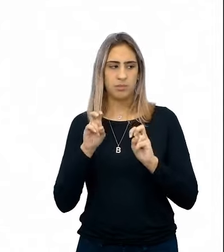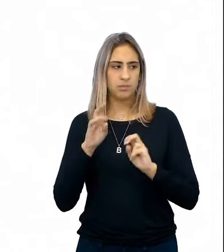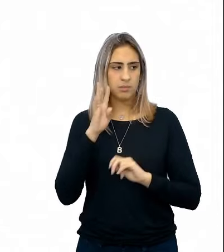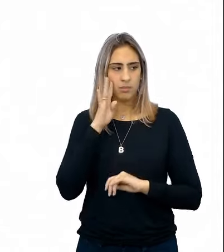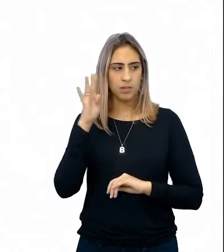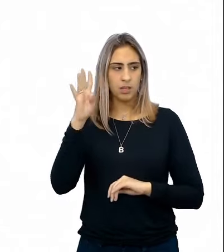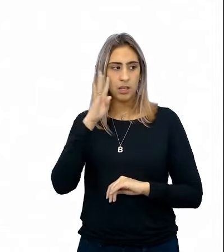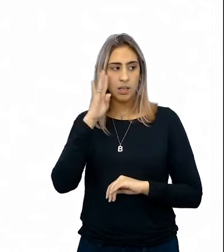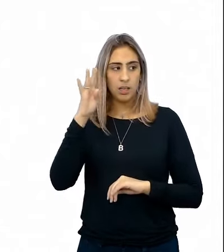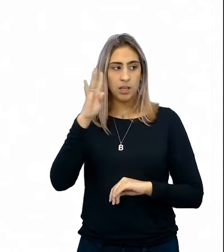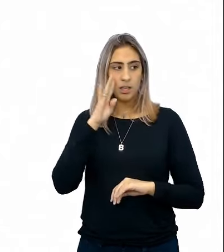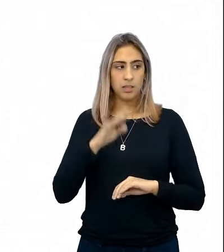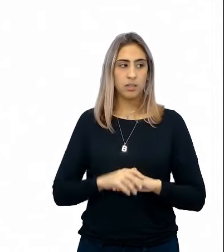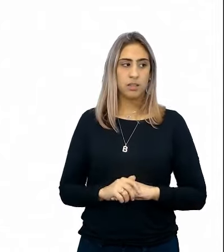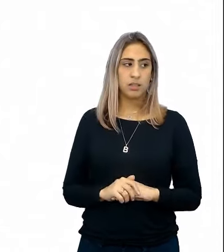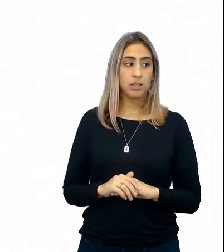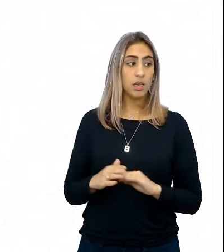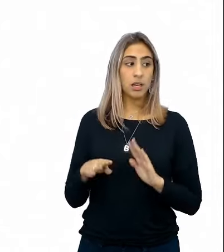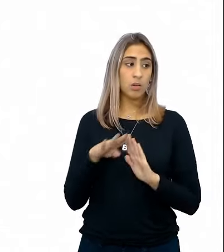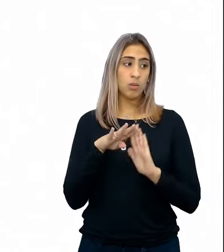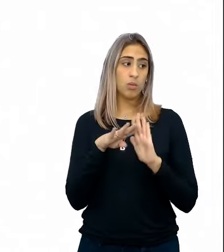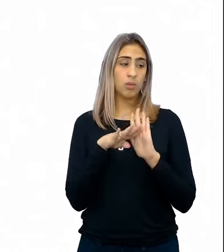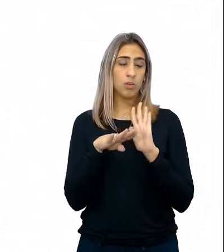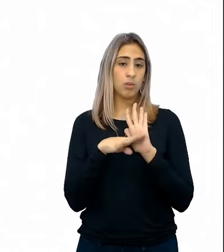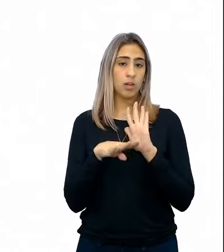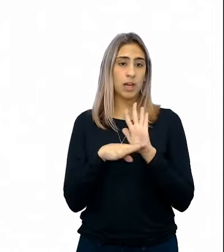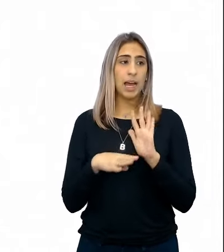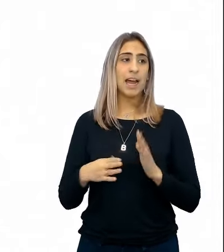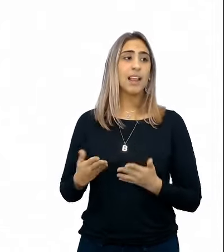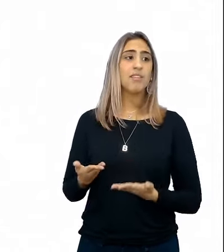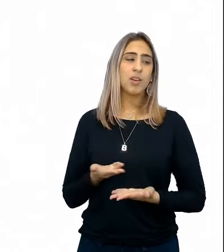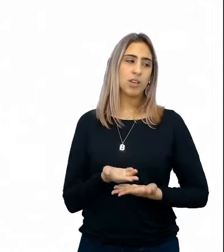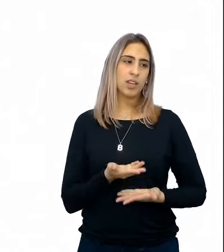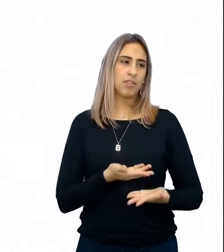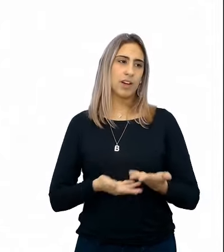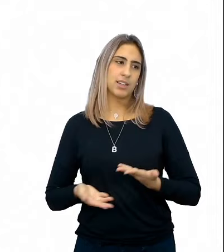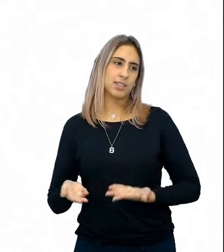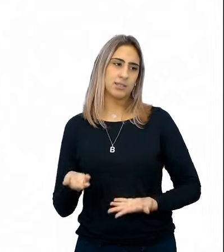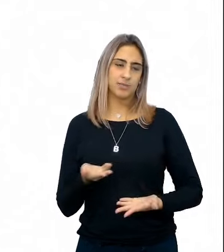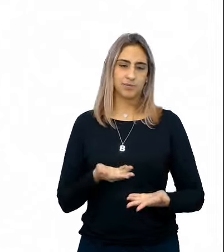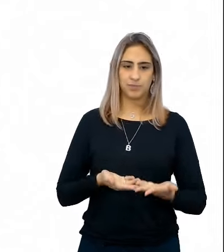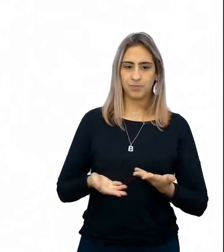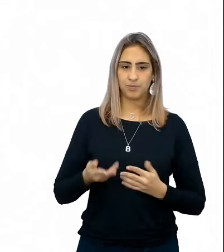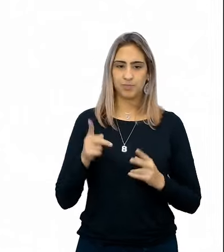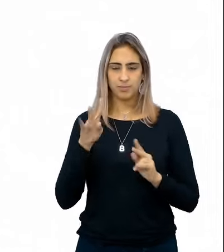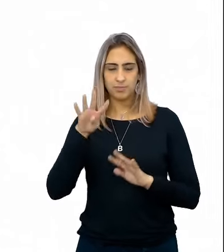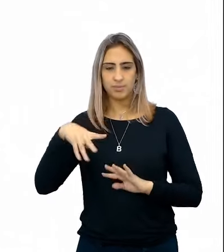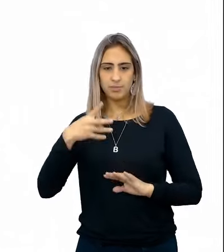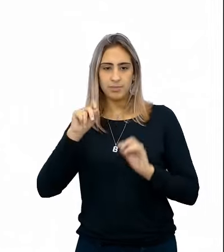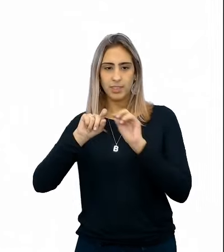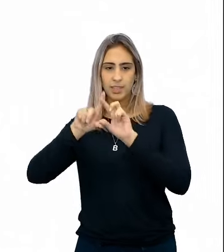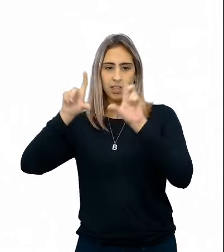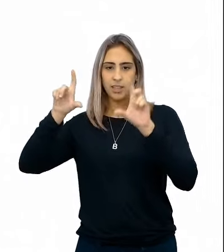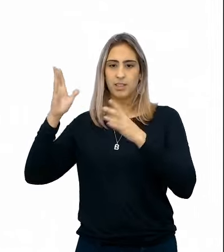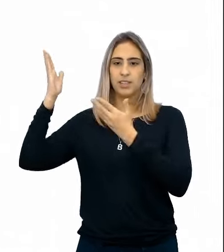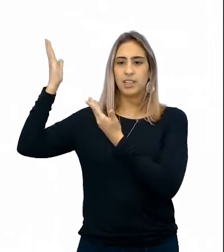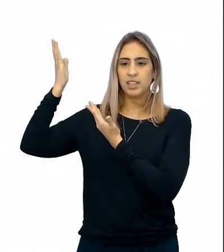verificar a quantidade de domingos no mês de março. Ou seja, é uma leitura entre dados que eles terão de